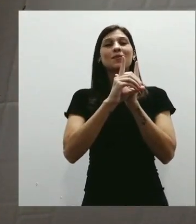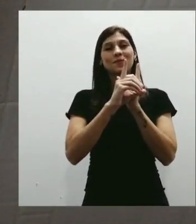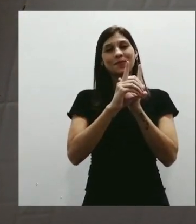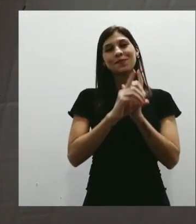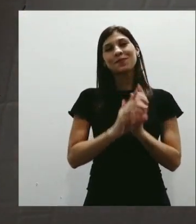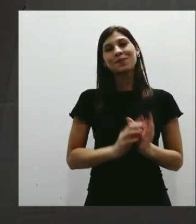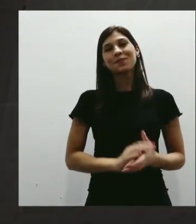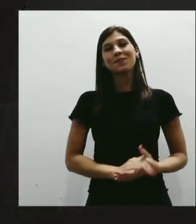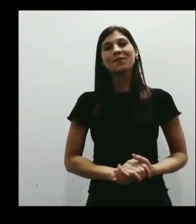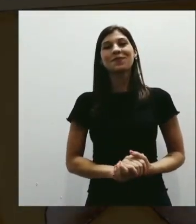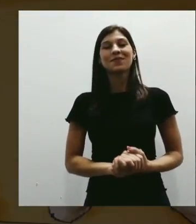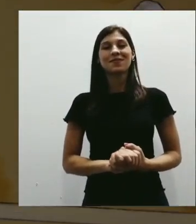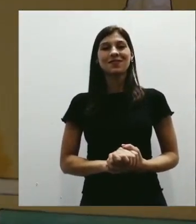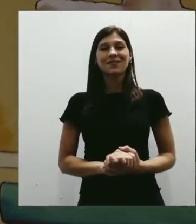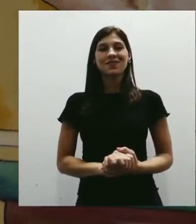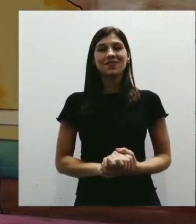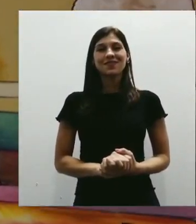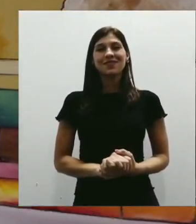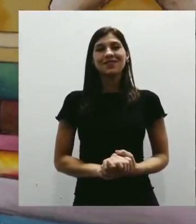reencontrar.